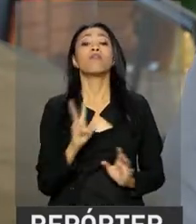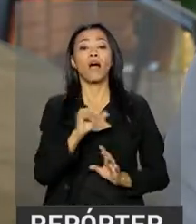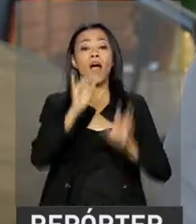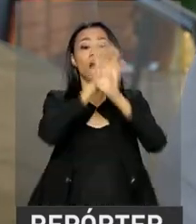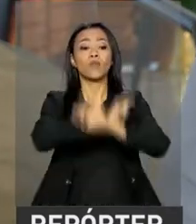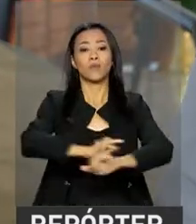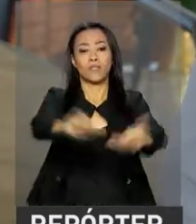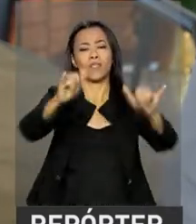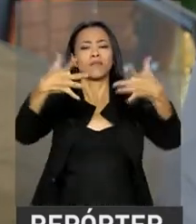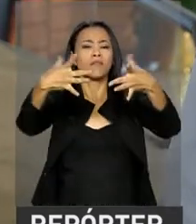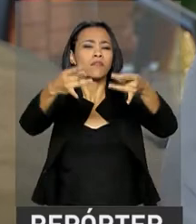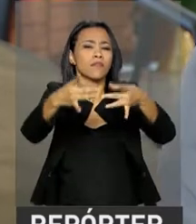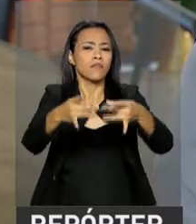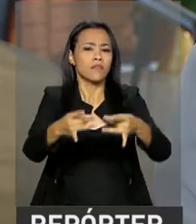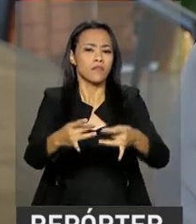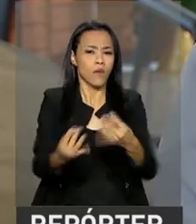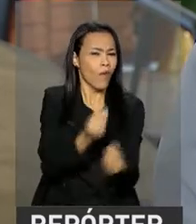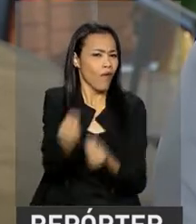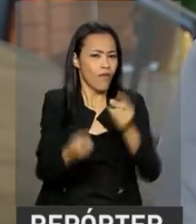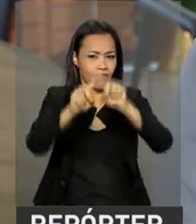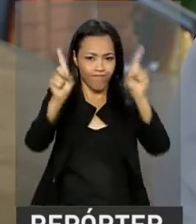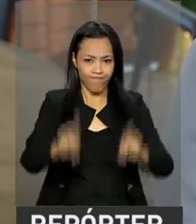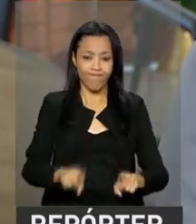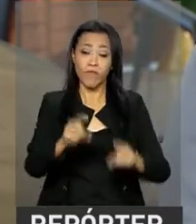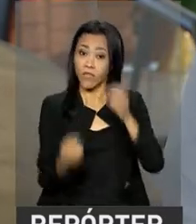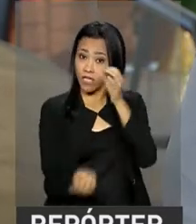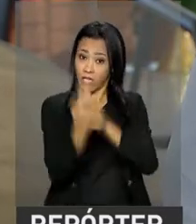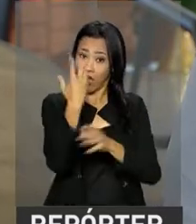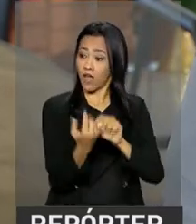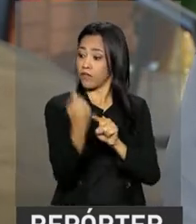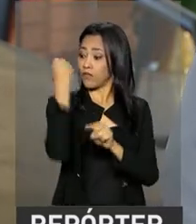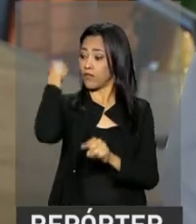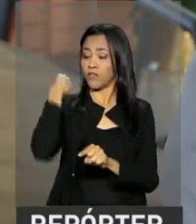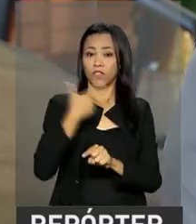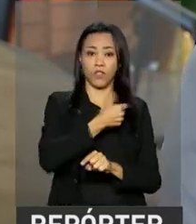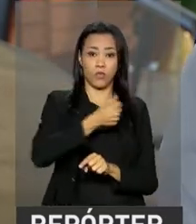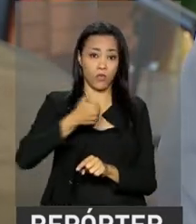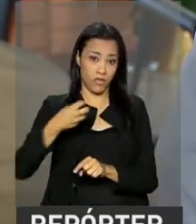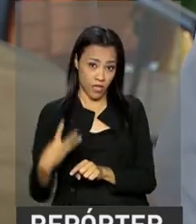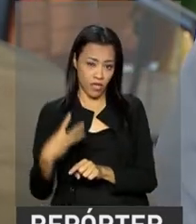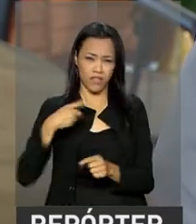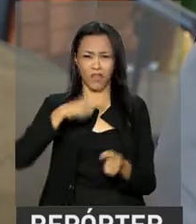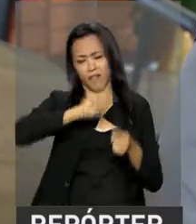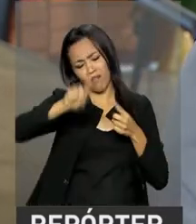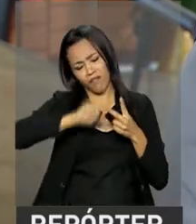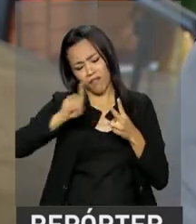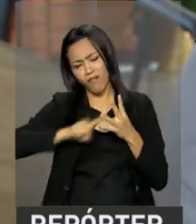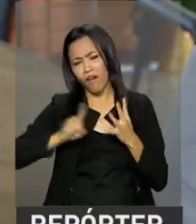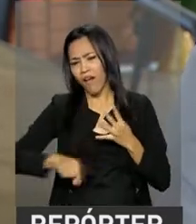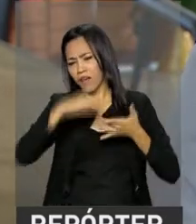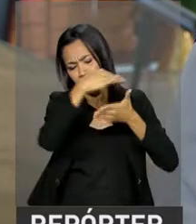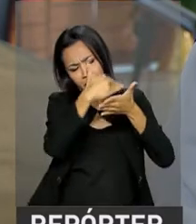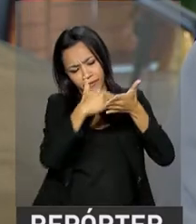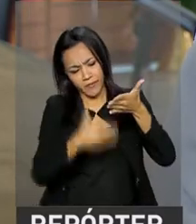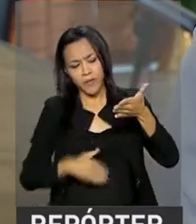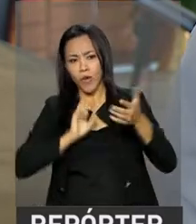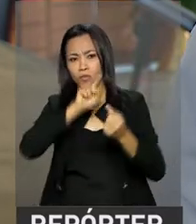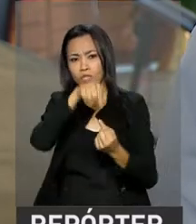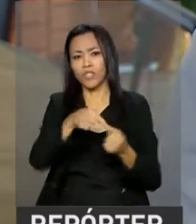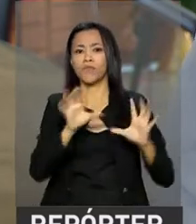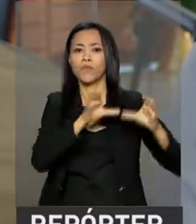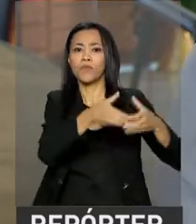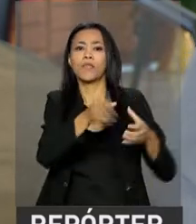anunciar os detalhes do programa criado em 2003 o plano safra reúne uma série de políticas públicas voltadas para a assistência técnica